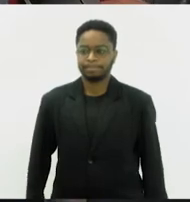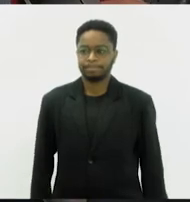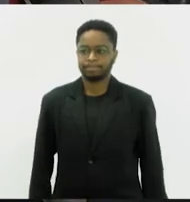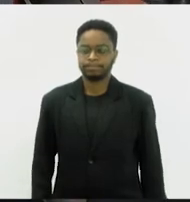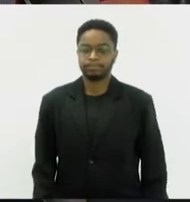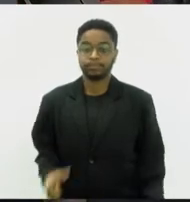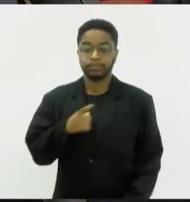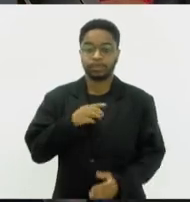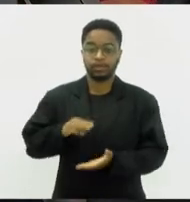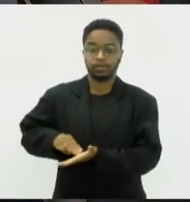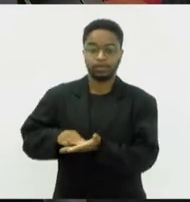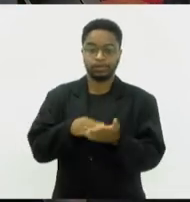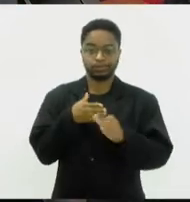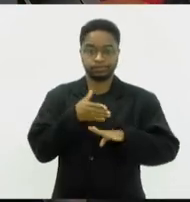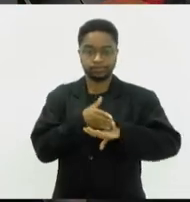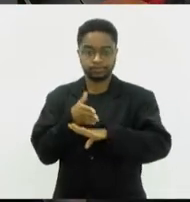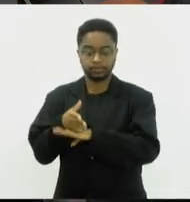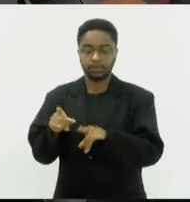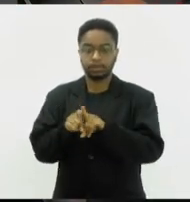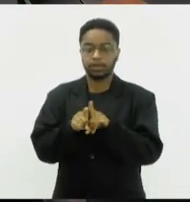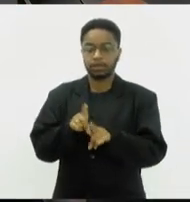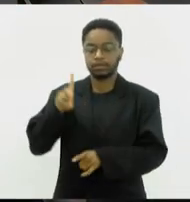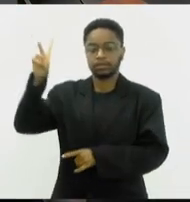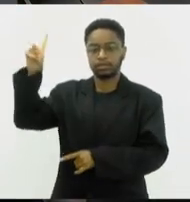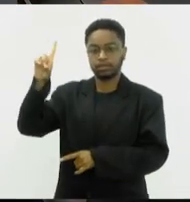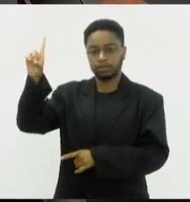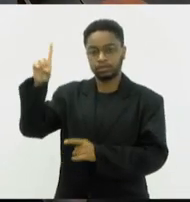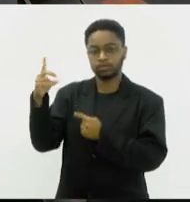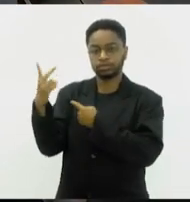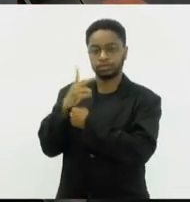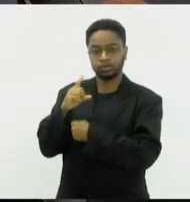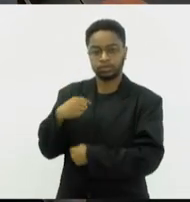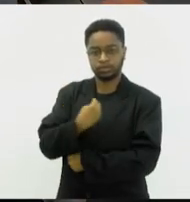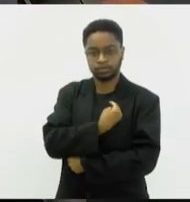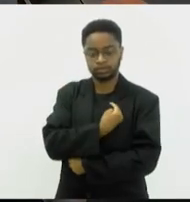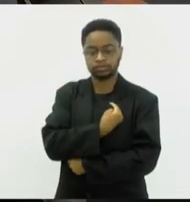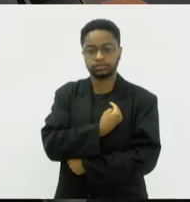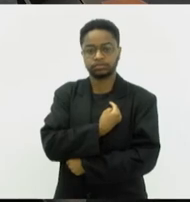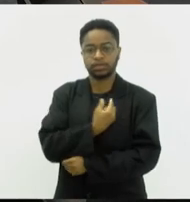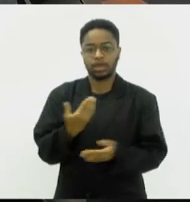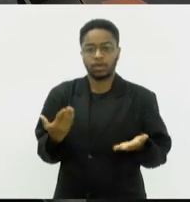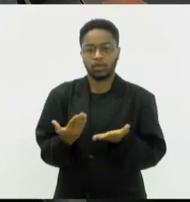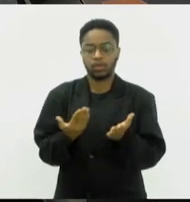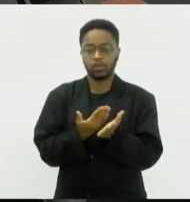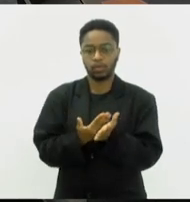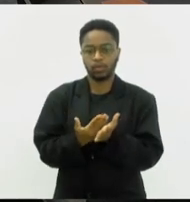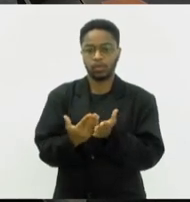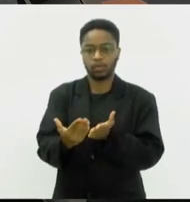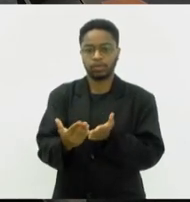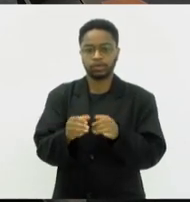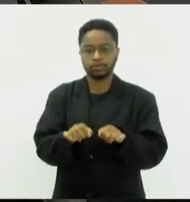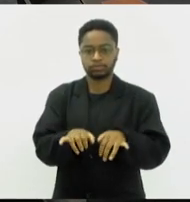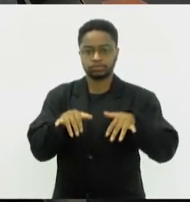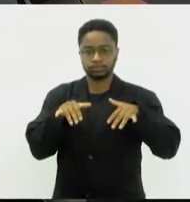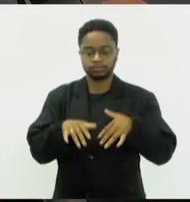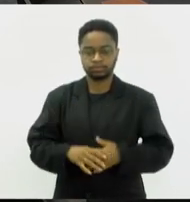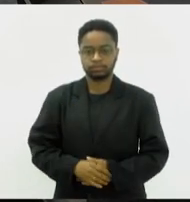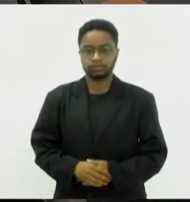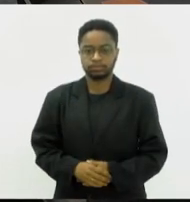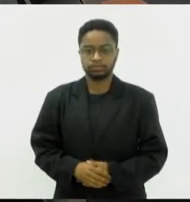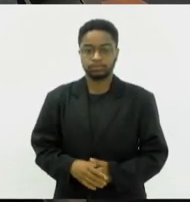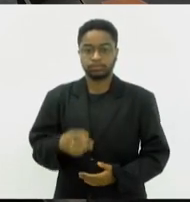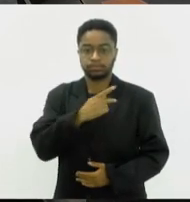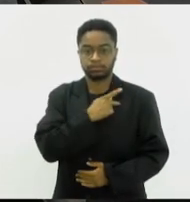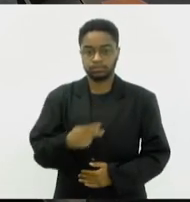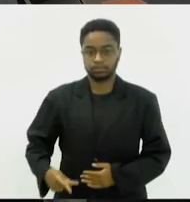Havendo um número legal e sobre a proteção de Deus, iniciamos o nosso trabalho. A